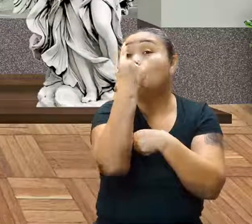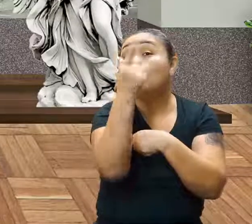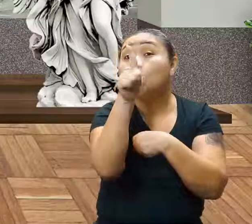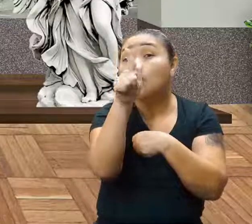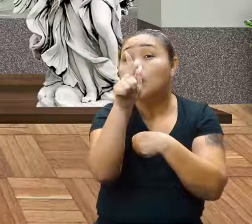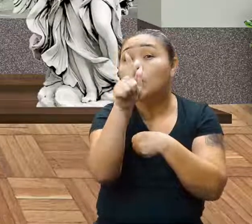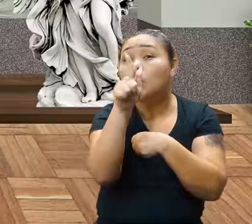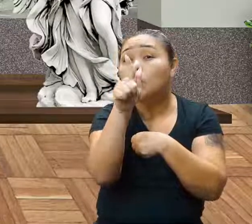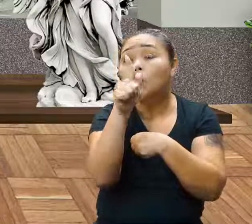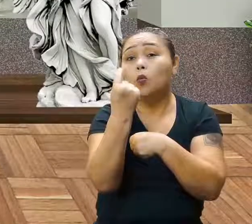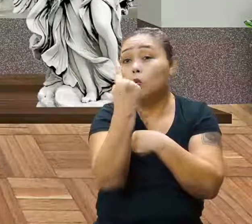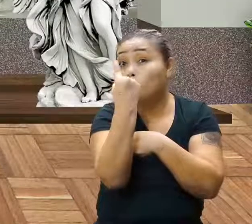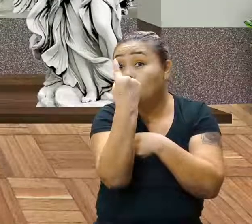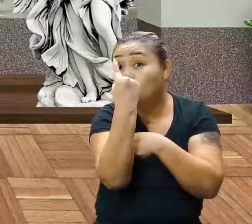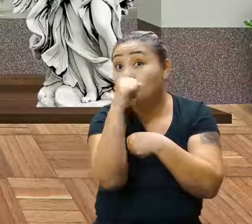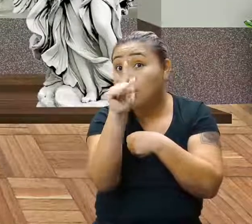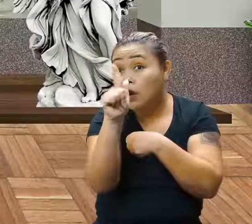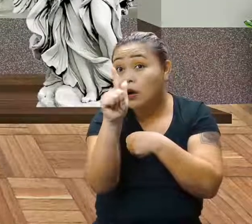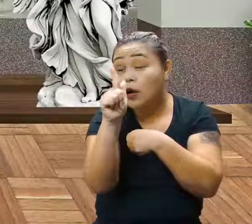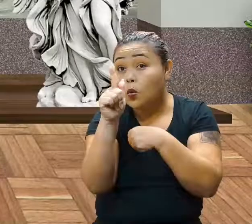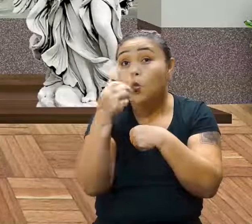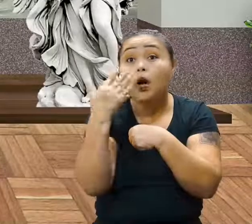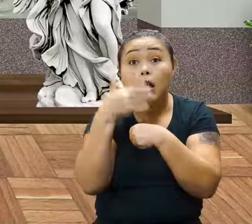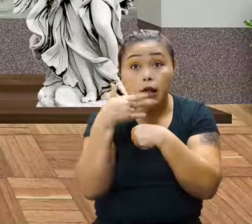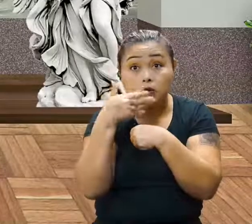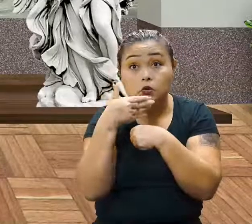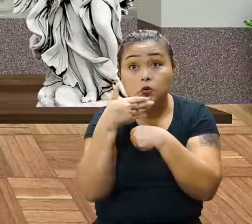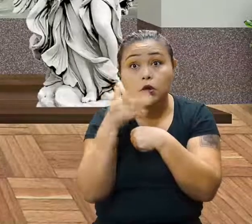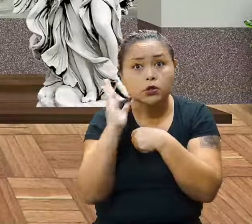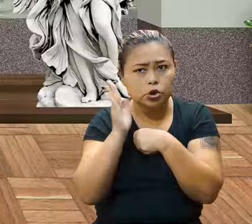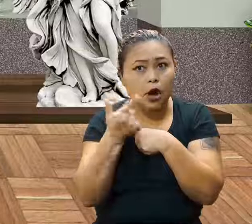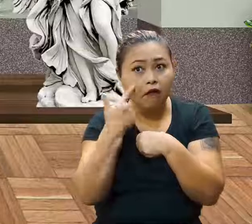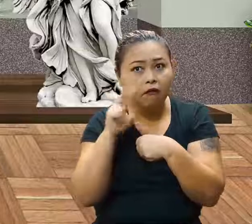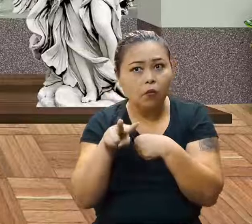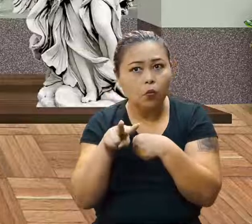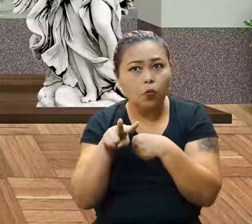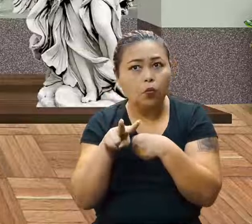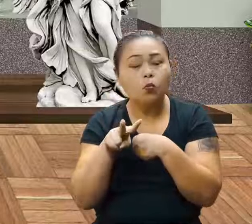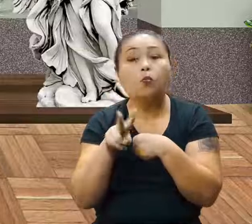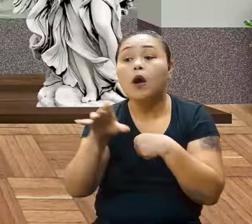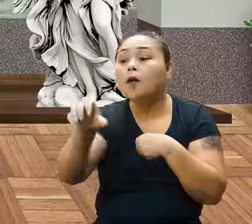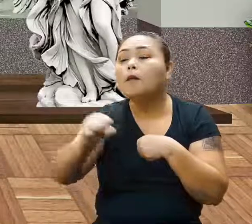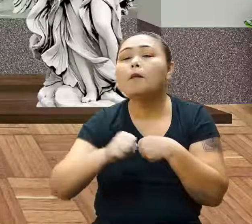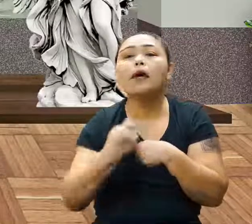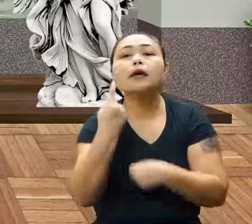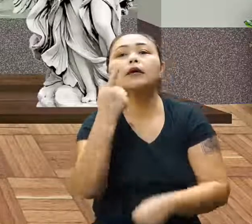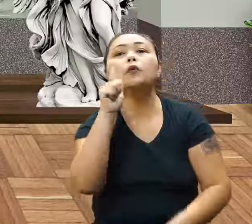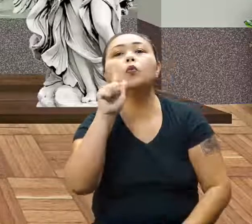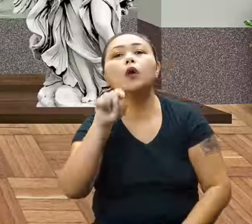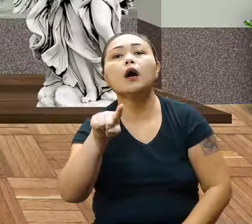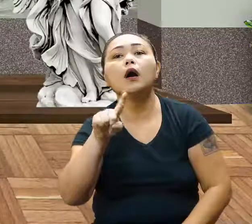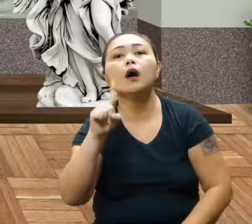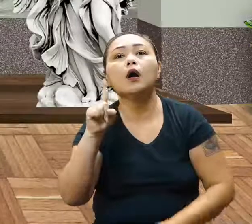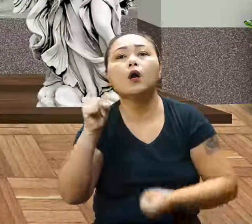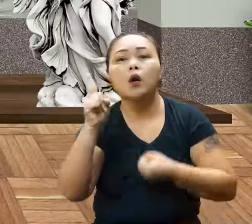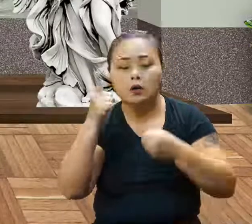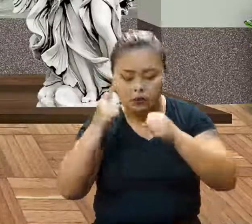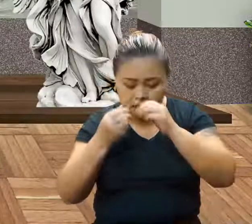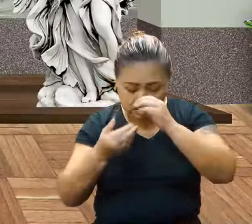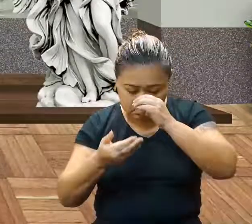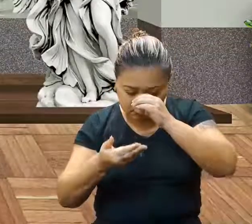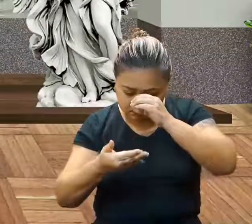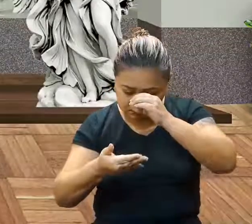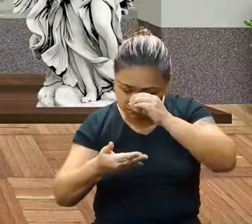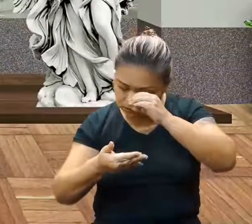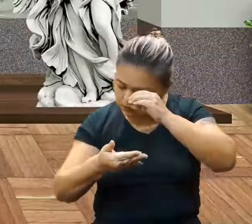palavra. Você já viu um grão de açúcar, não já? Se você pega esse grão e coloca no microscópio, você vai ver